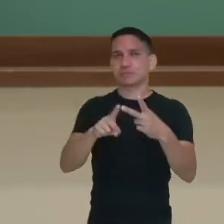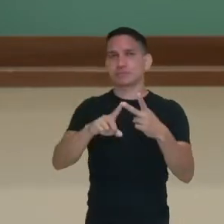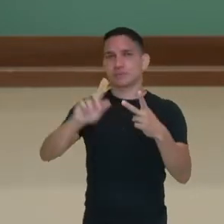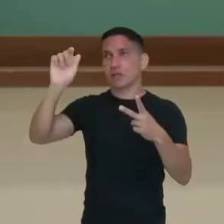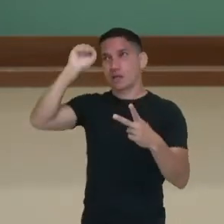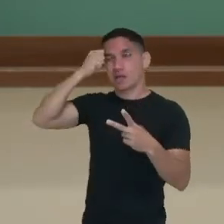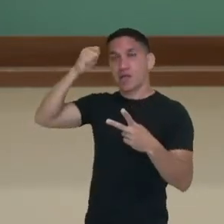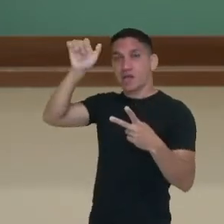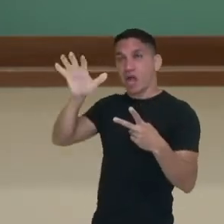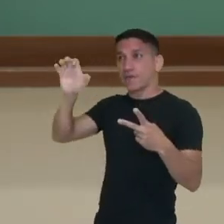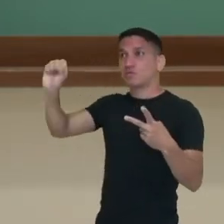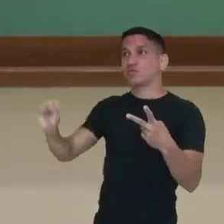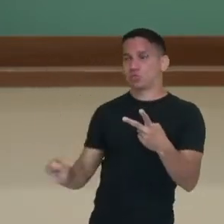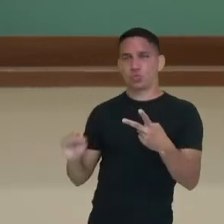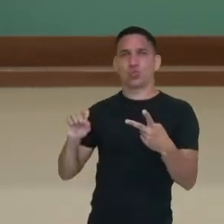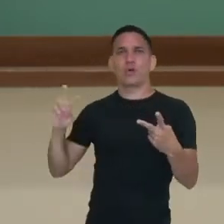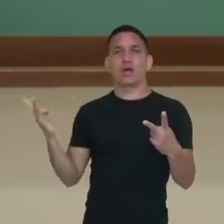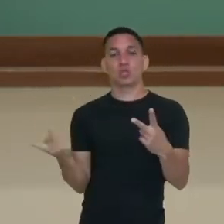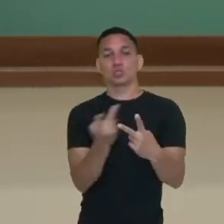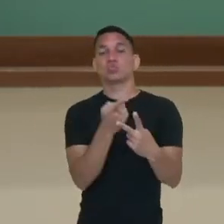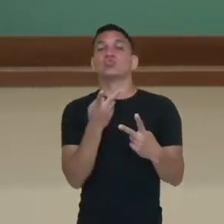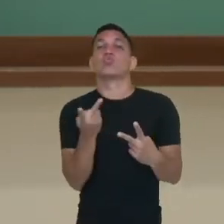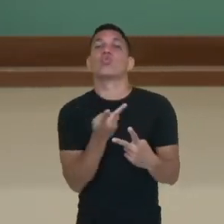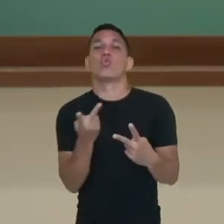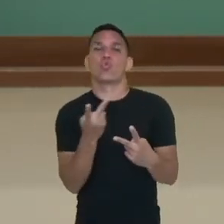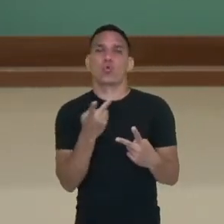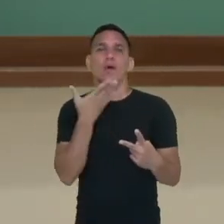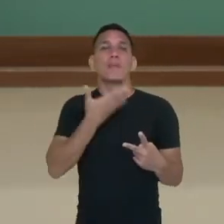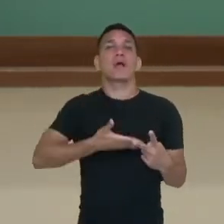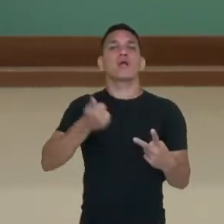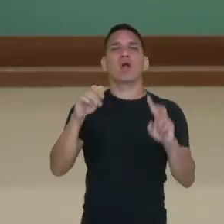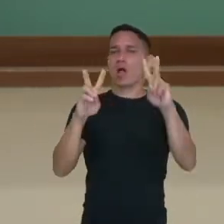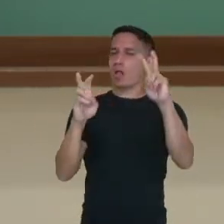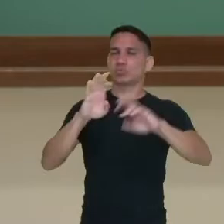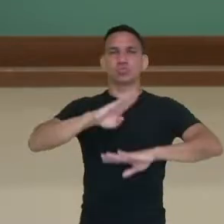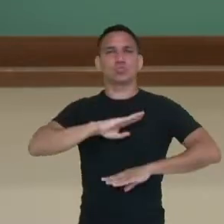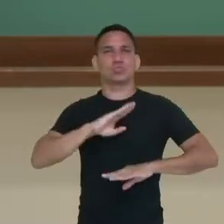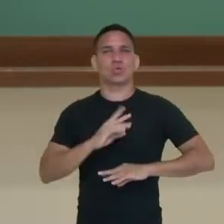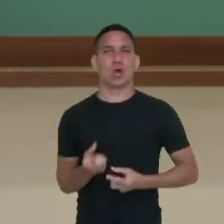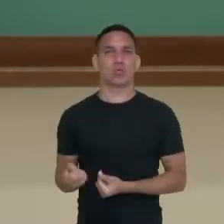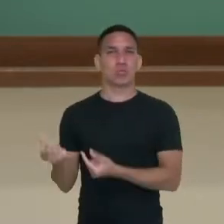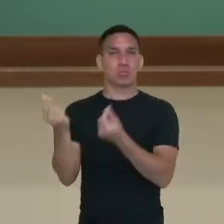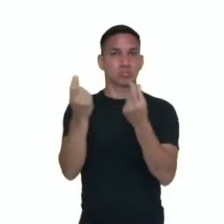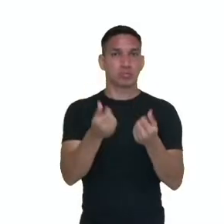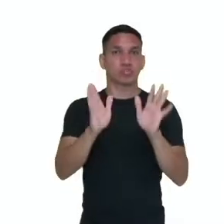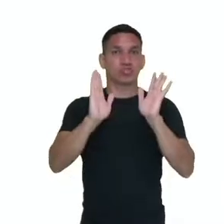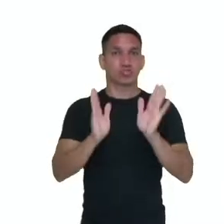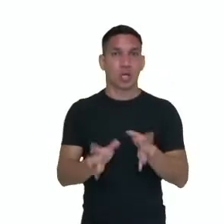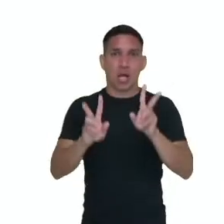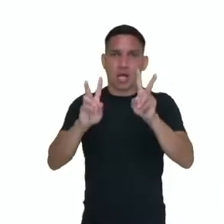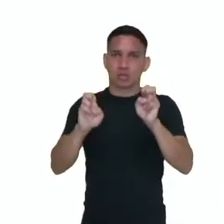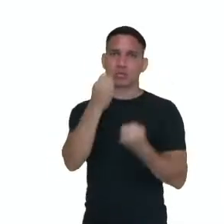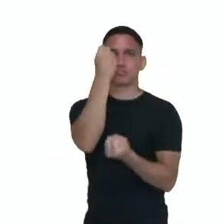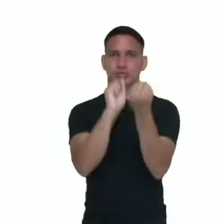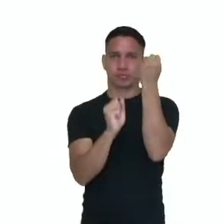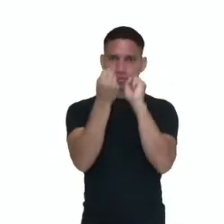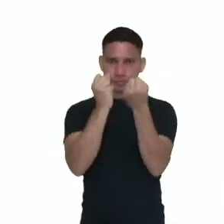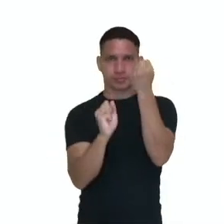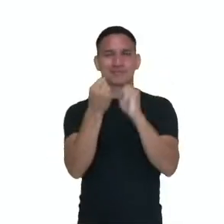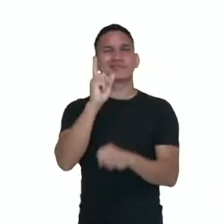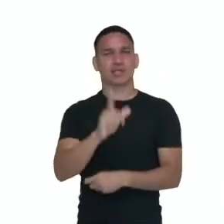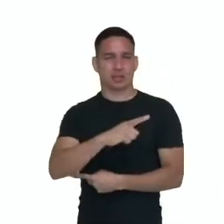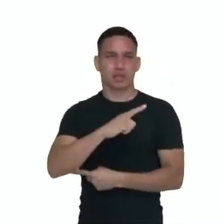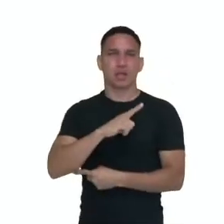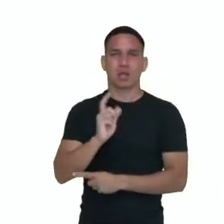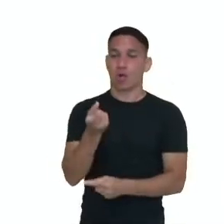que são os dois países um pouco melhores na questão econômica. Então, eles são já industrializados, têm uma economia